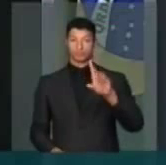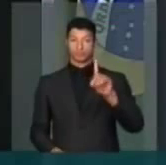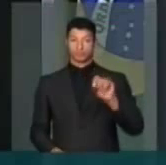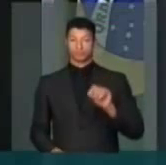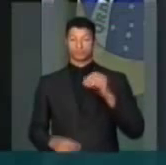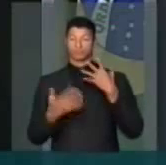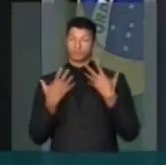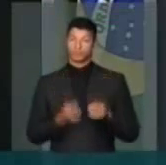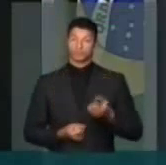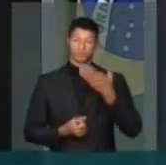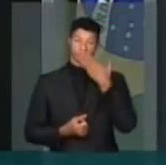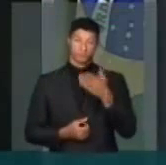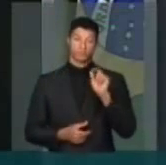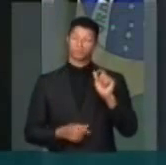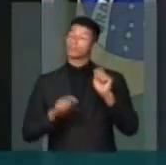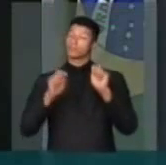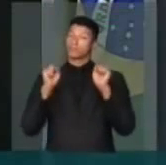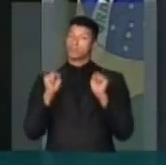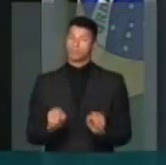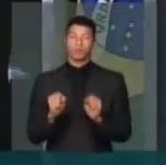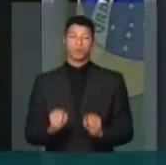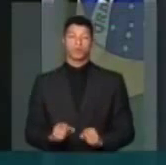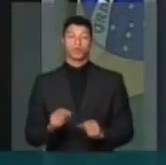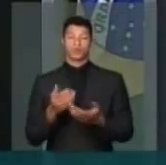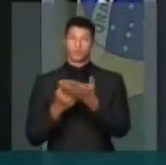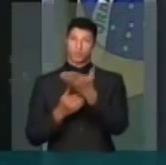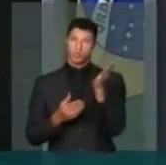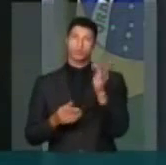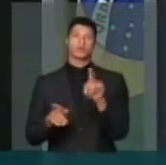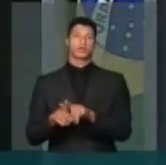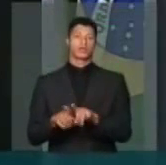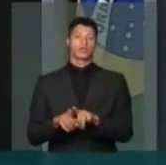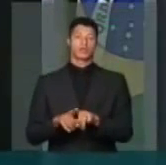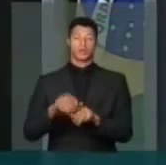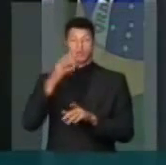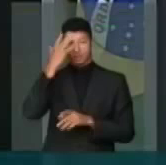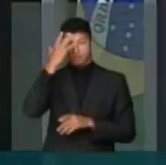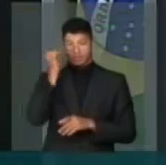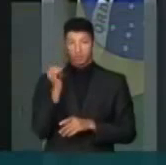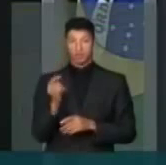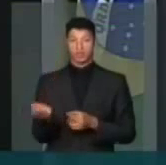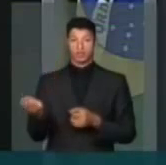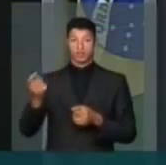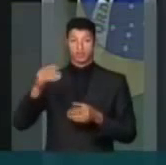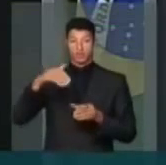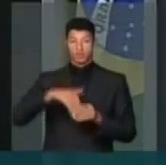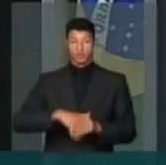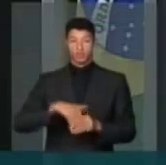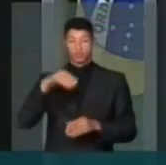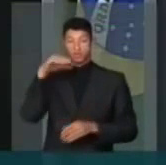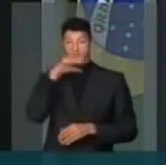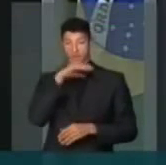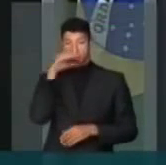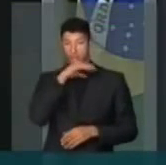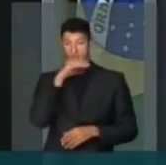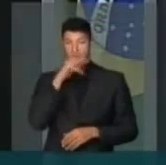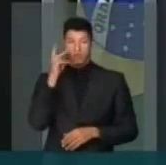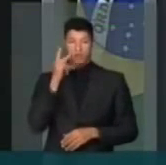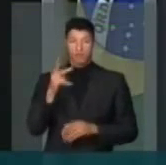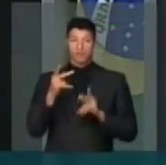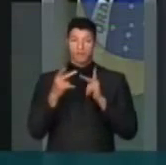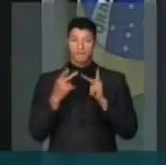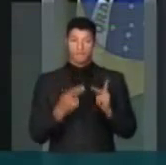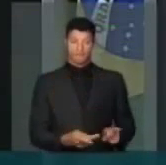vamos solicitar que possa, Vossa Excelência, amanhã votar urgência para